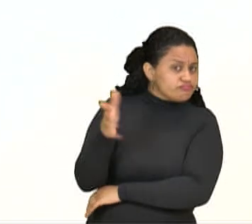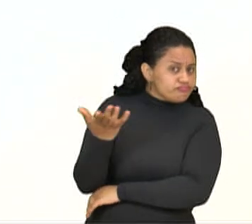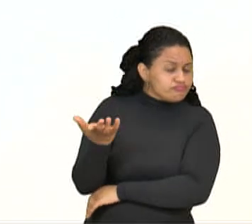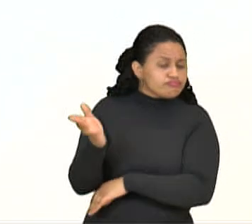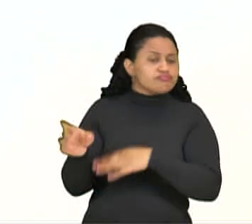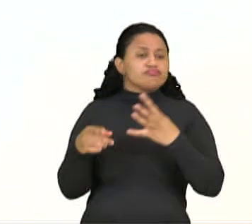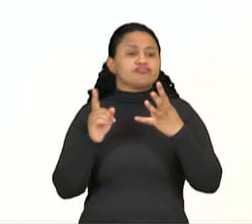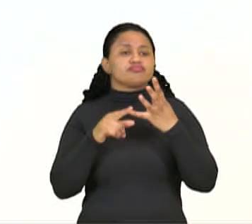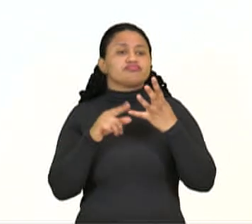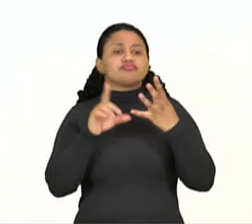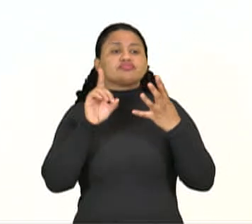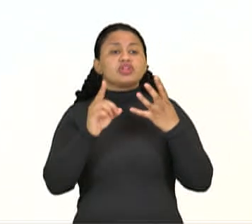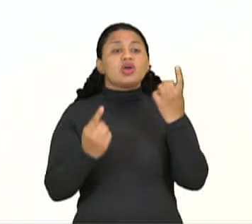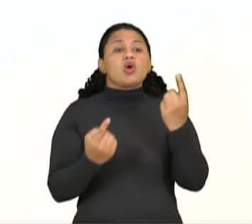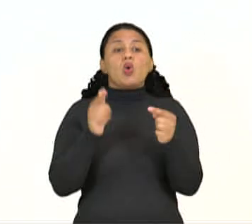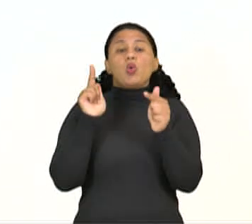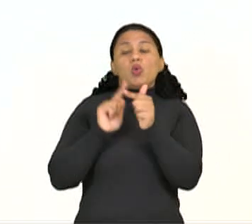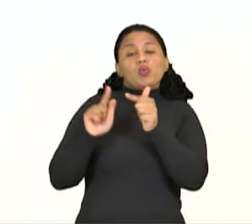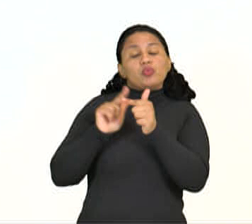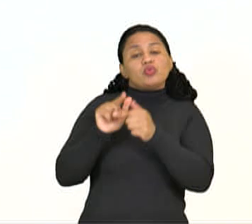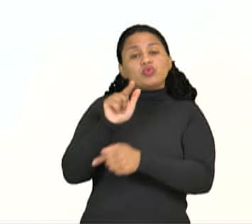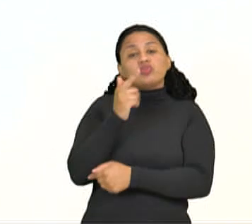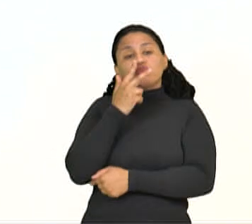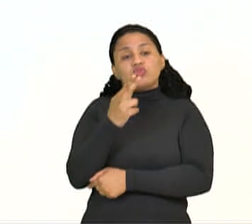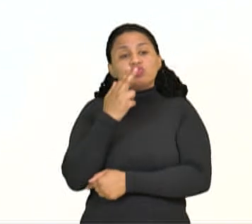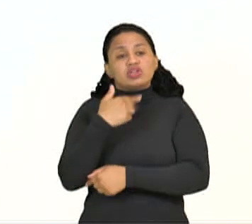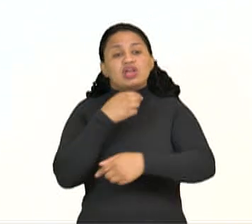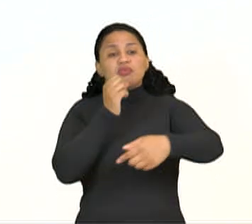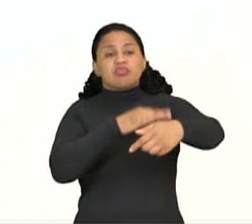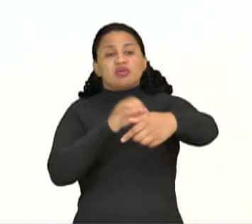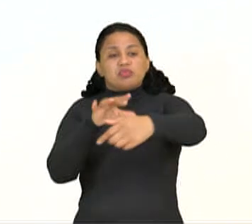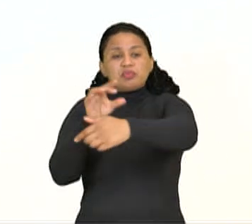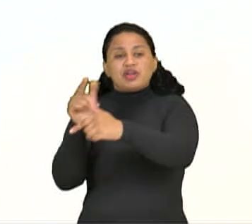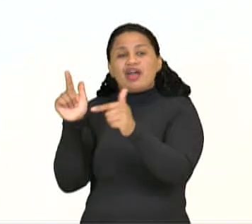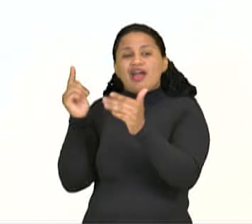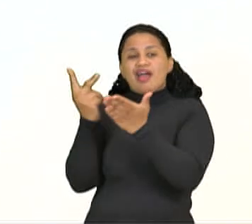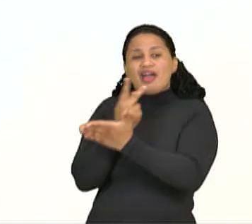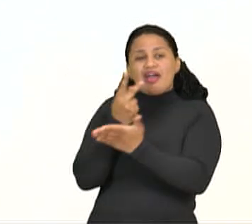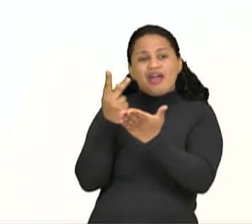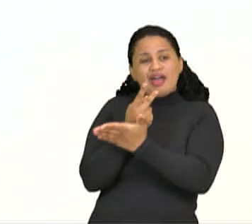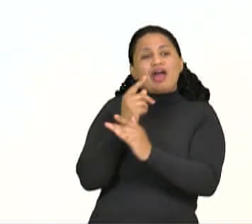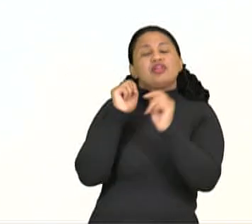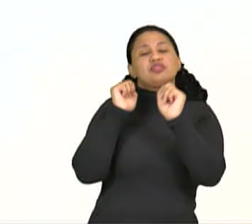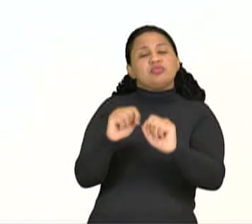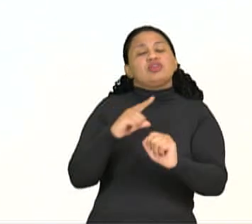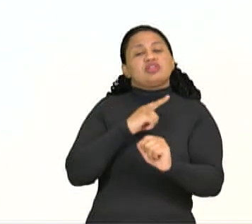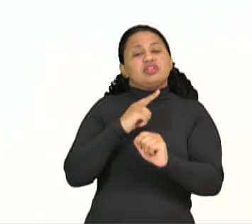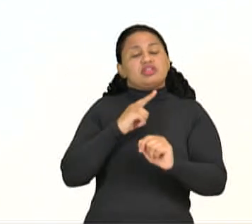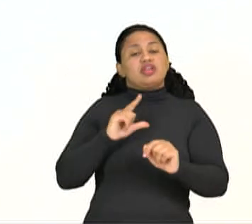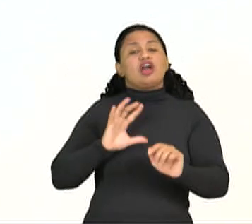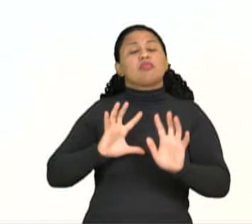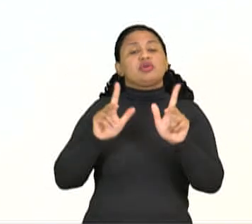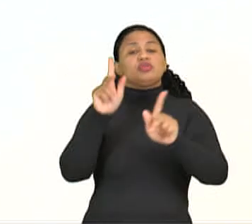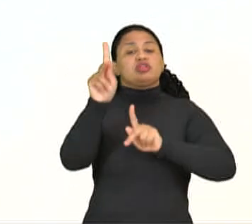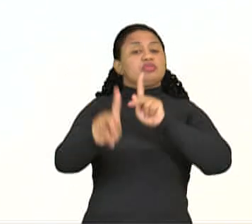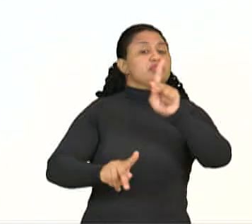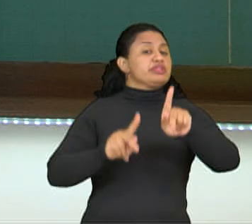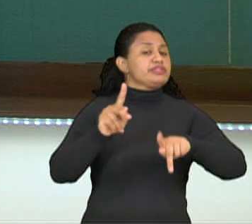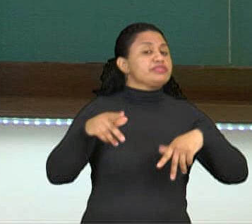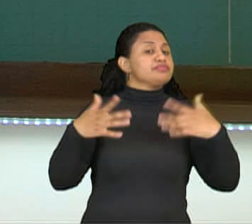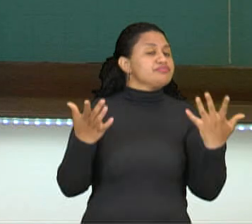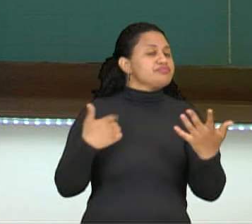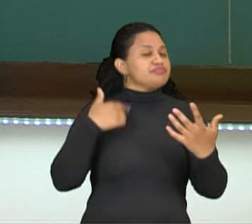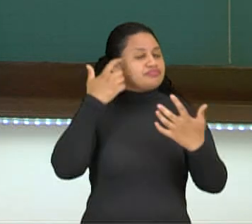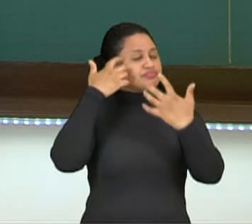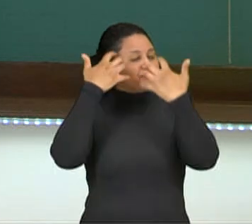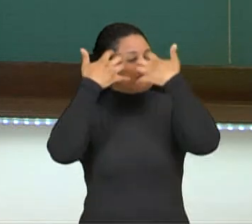Letra D. Que problemas você acha que o descarte inapropriado do lixo pode gerar para a população?